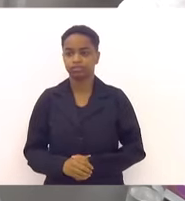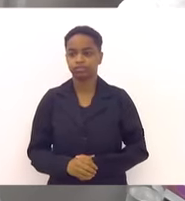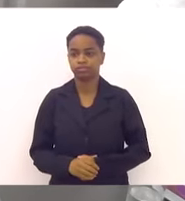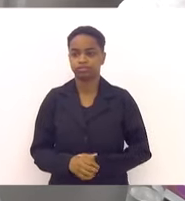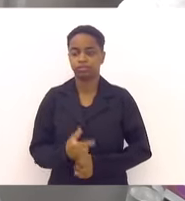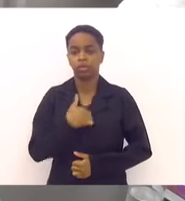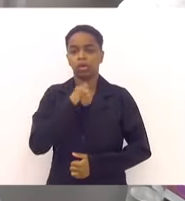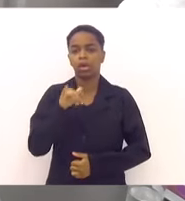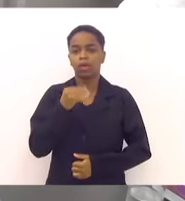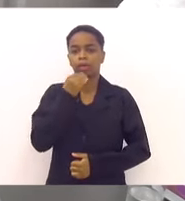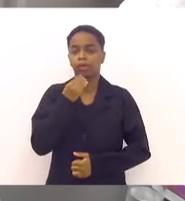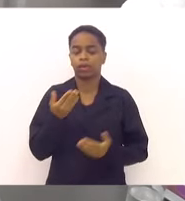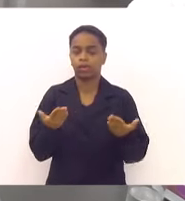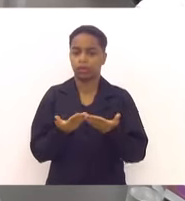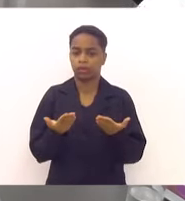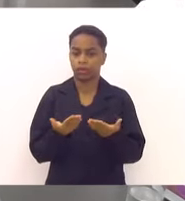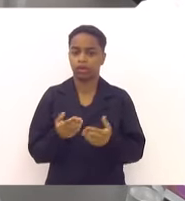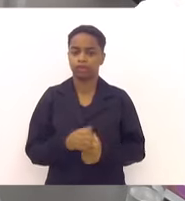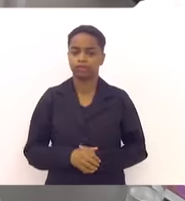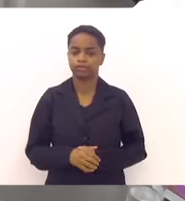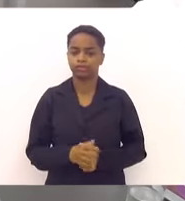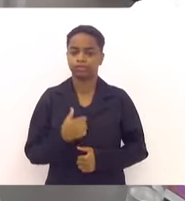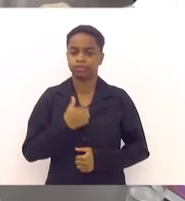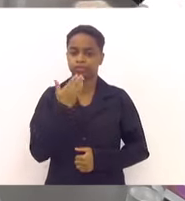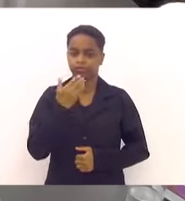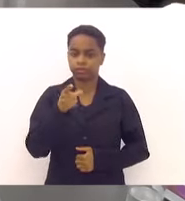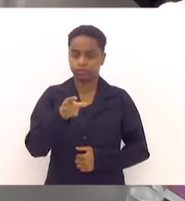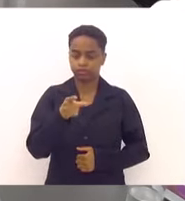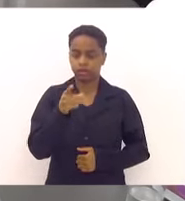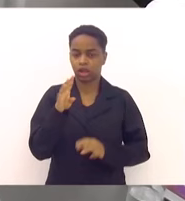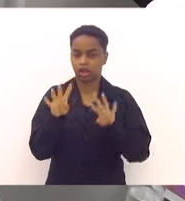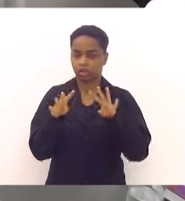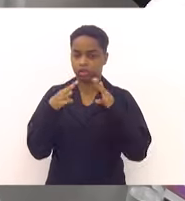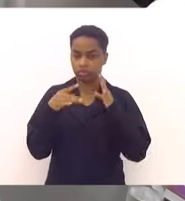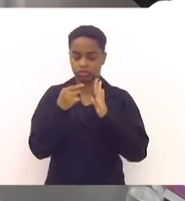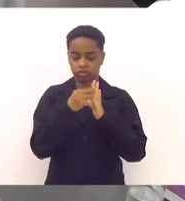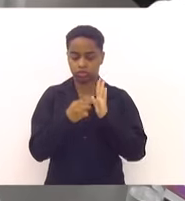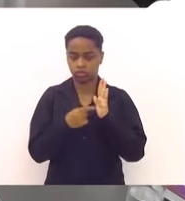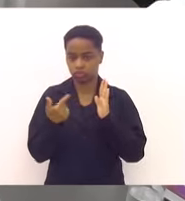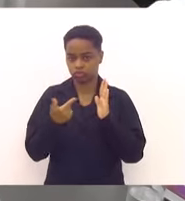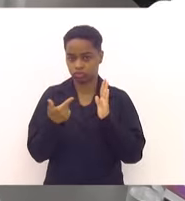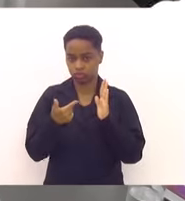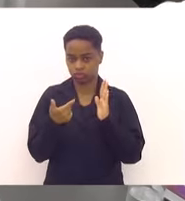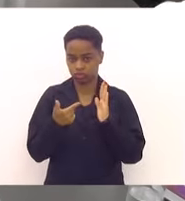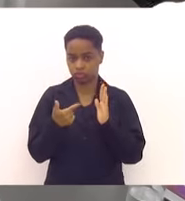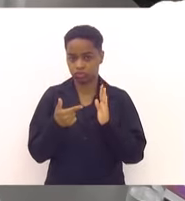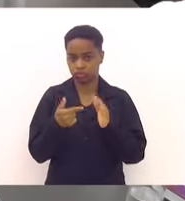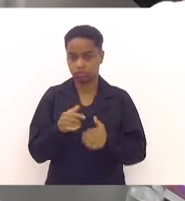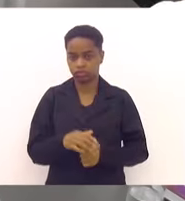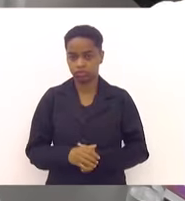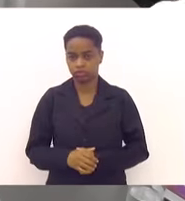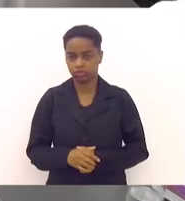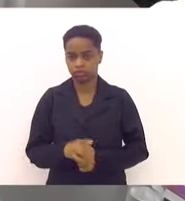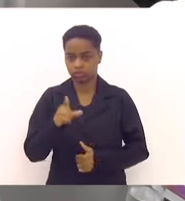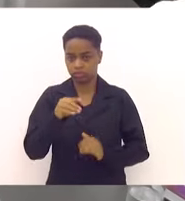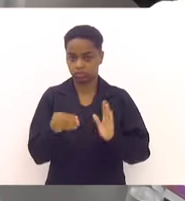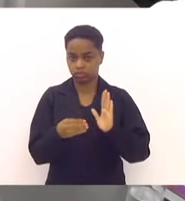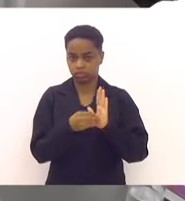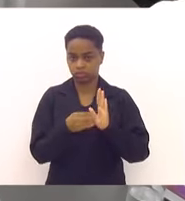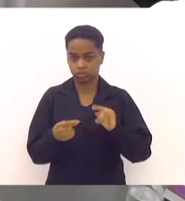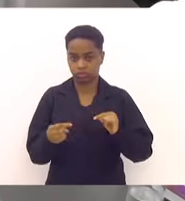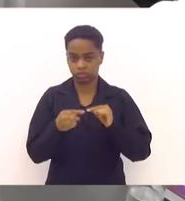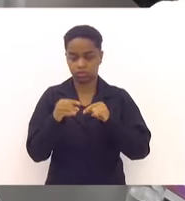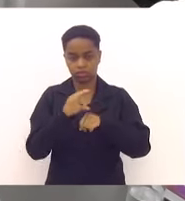aproveitando o ensejo, chamar a atenção de Vossa Excelência, no item 2, quando o senhor deu constitucionalidade com